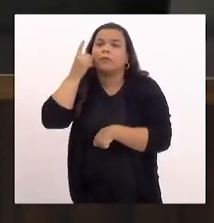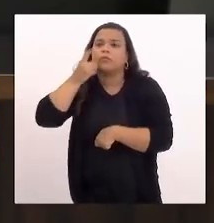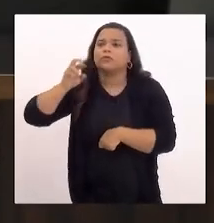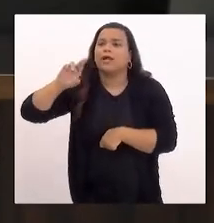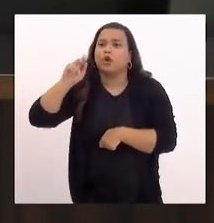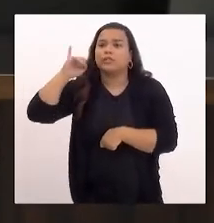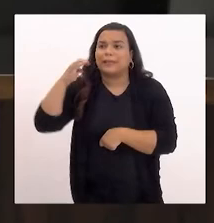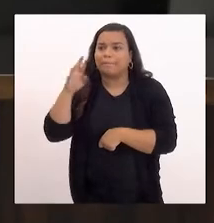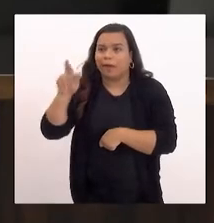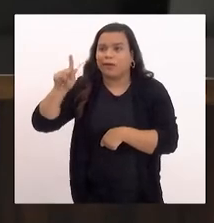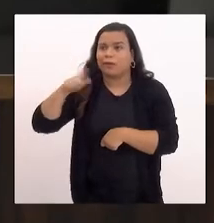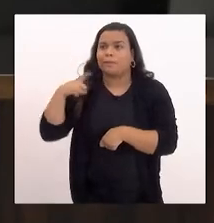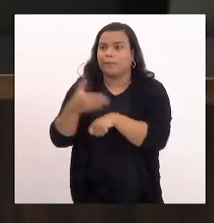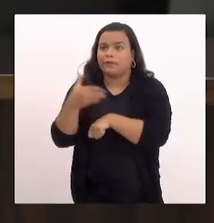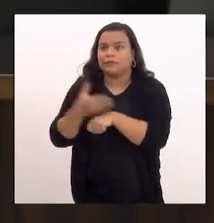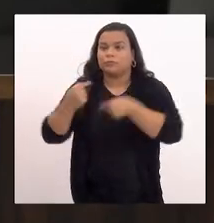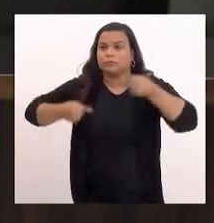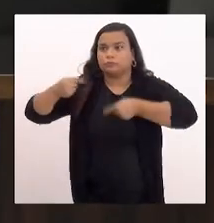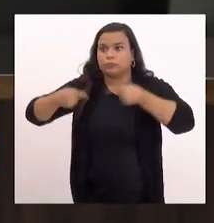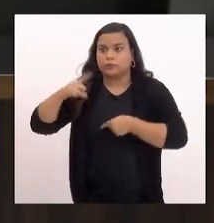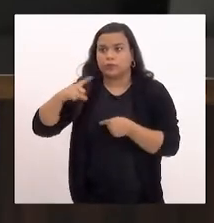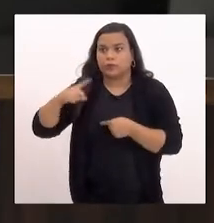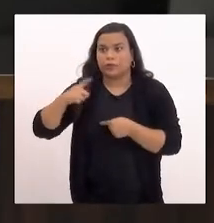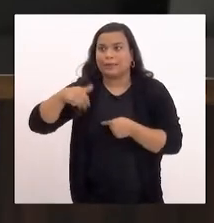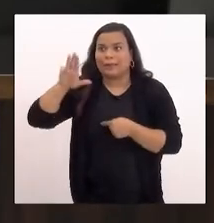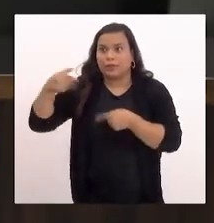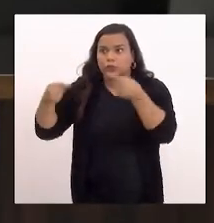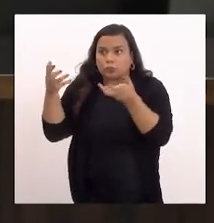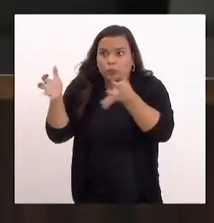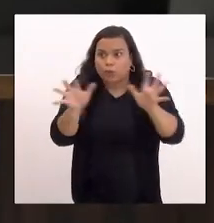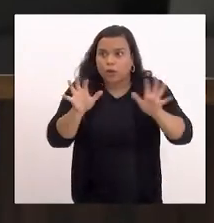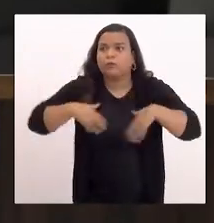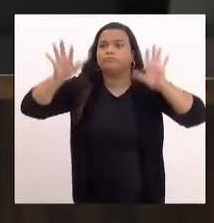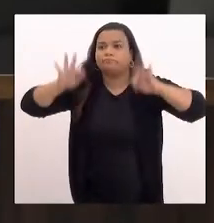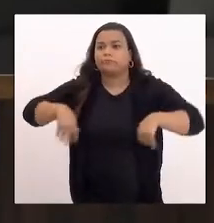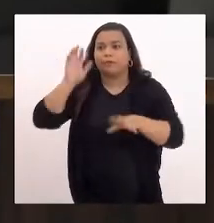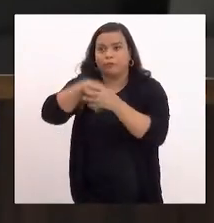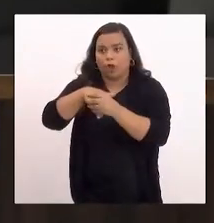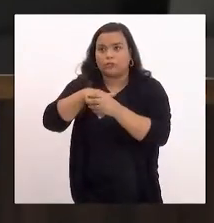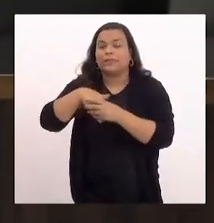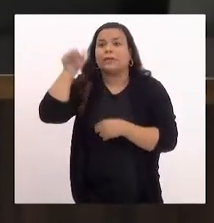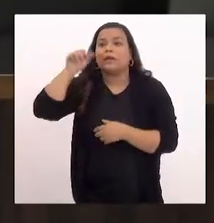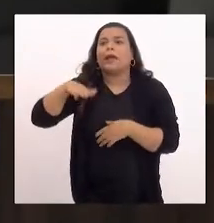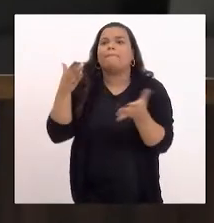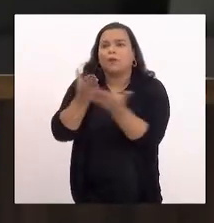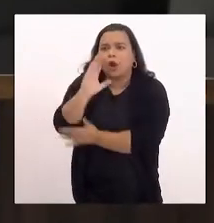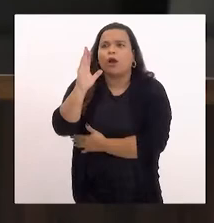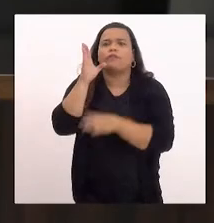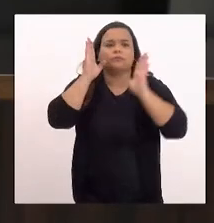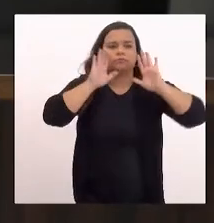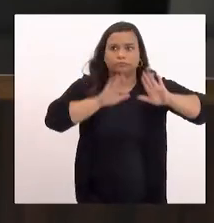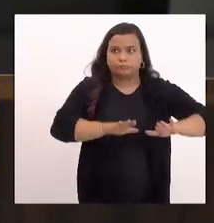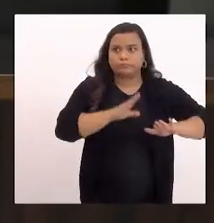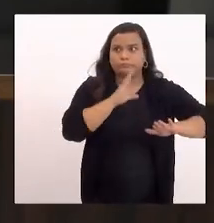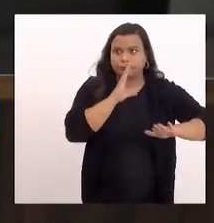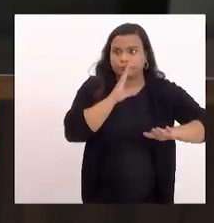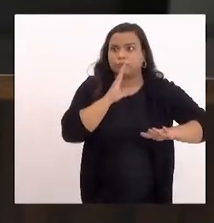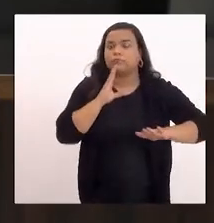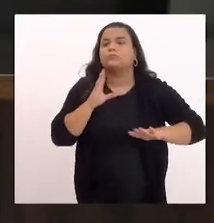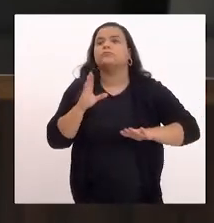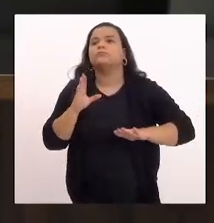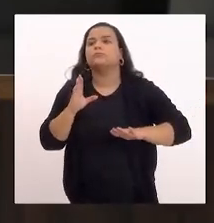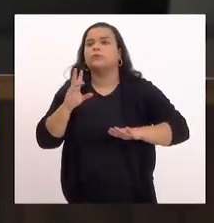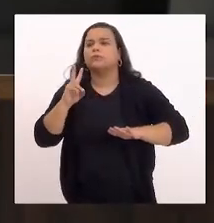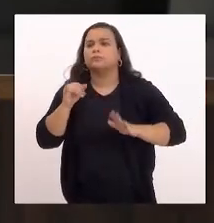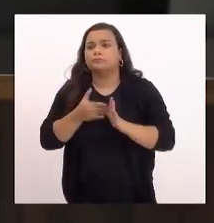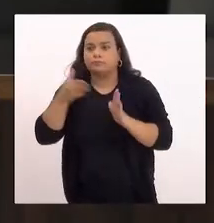Reis. Em discussão, não havendo o que queira discutir, encerrada a discussão, em votação, os senhores que aprovam permaneçam como estão aprovados, vai à promulgação.